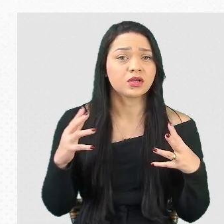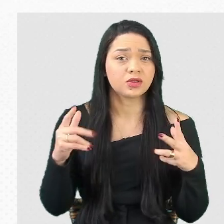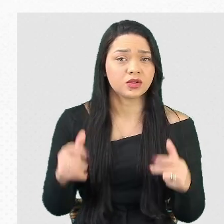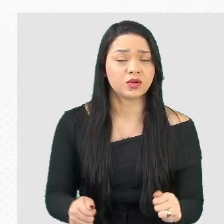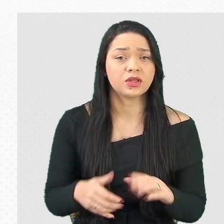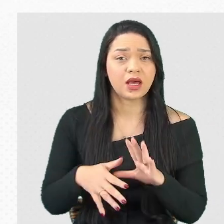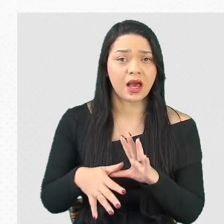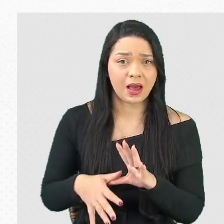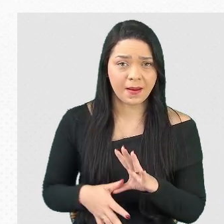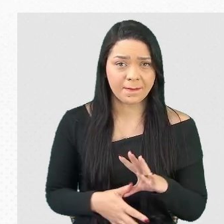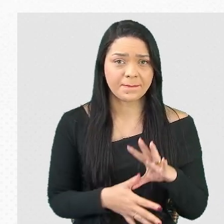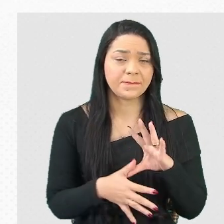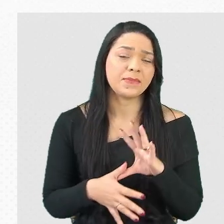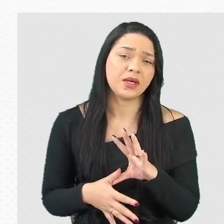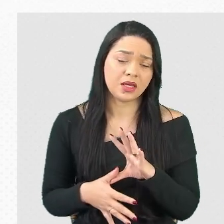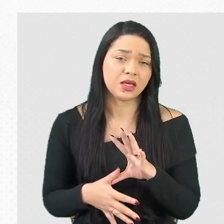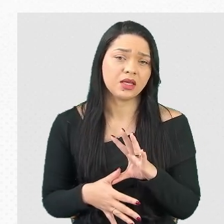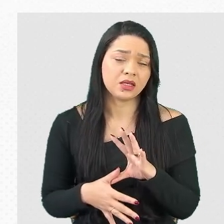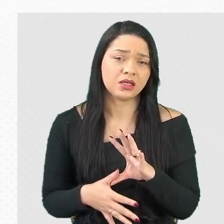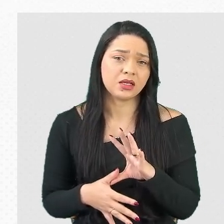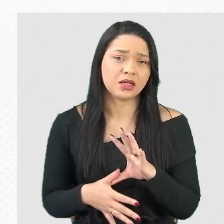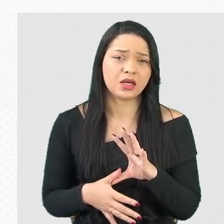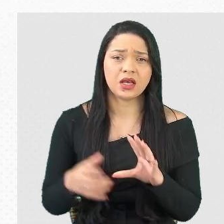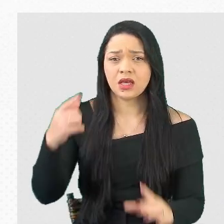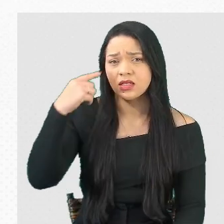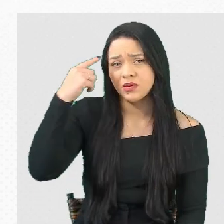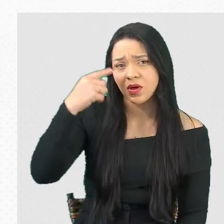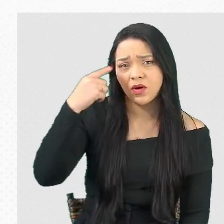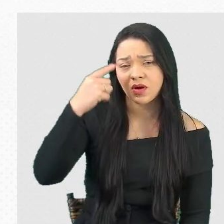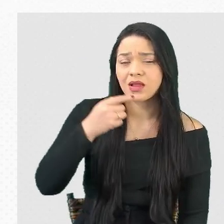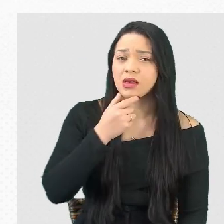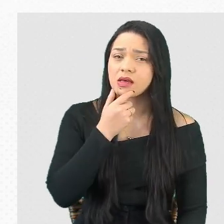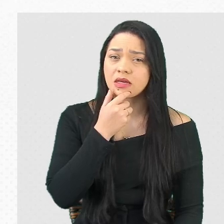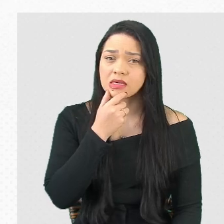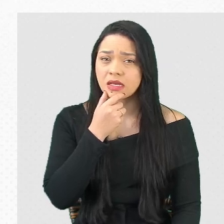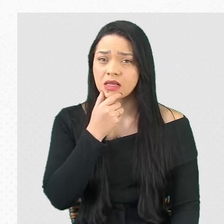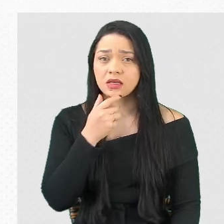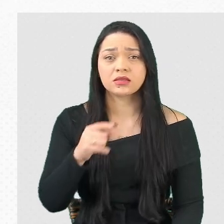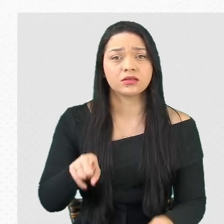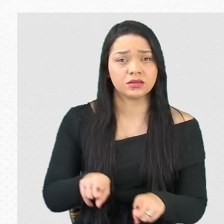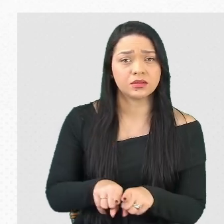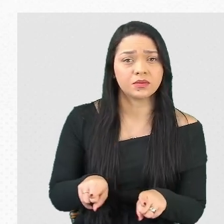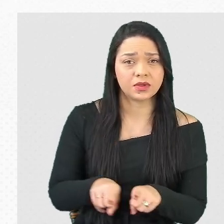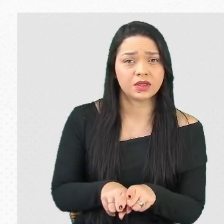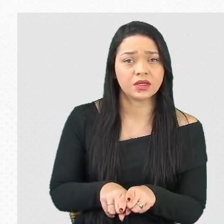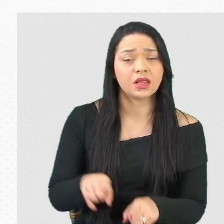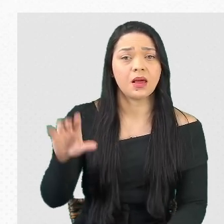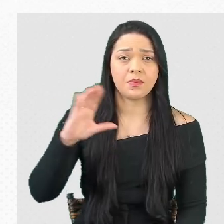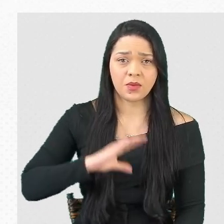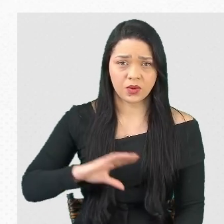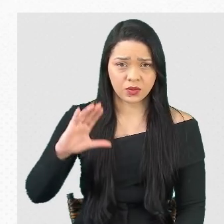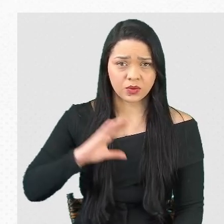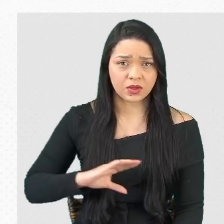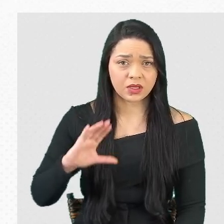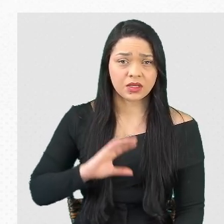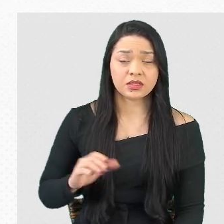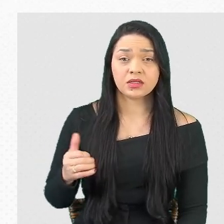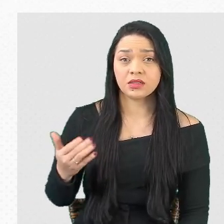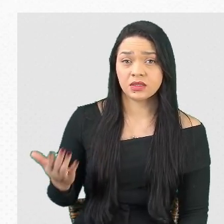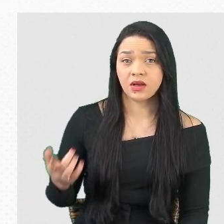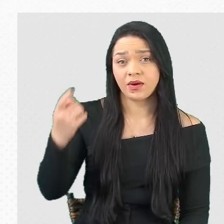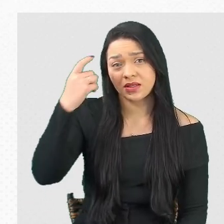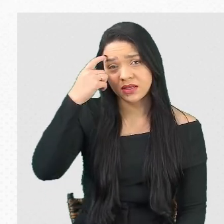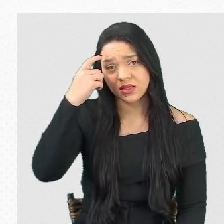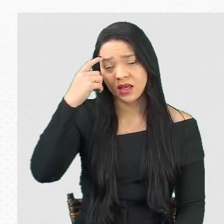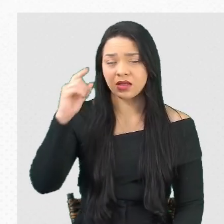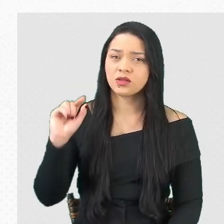América, que tanto seja América Espanhola, América Inglesa, né, e chegando também até na América Portuguesa. Então, essas ideias